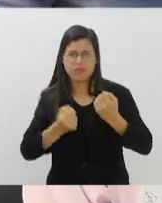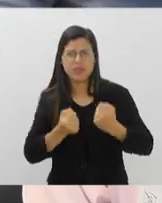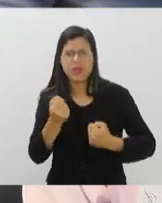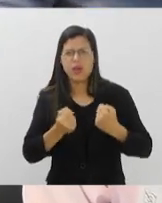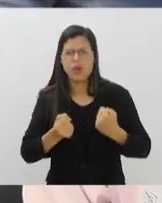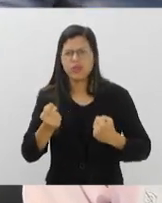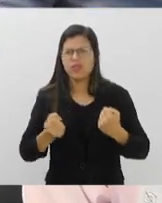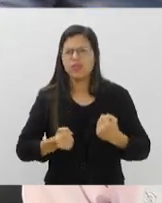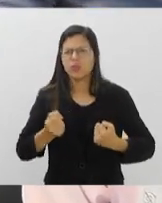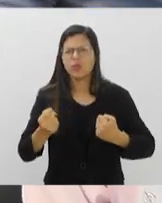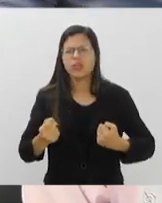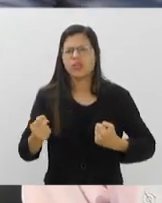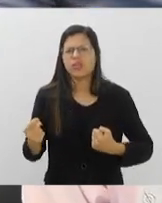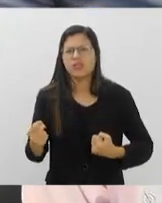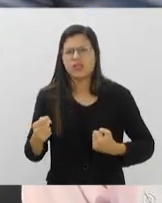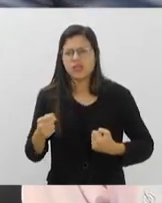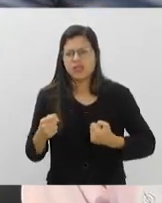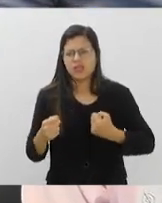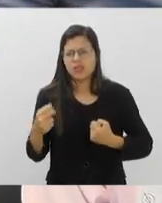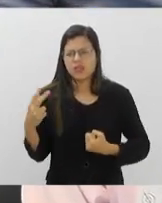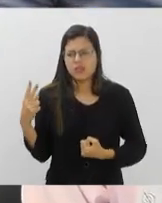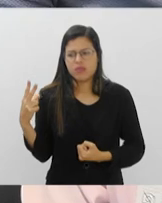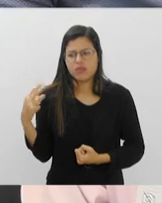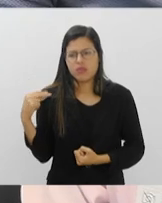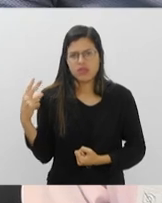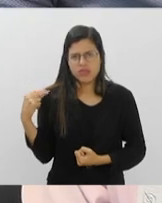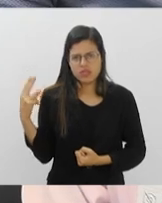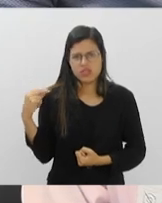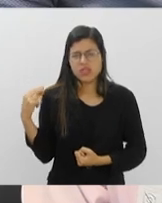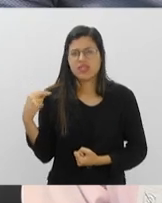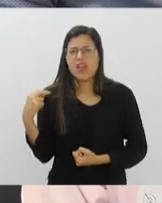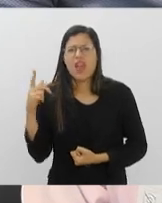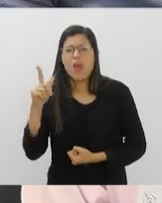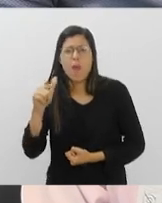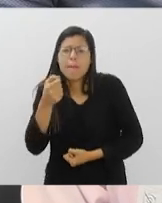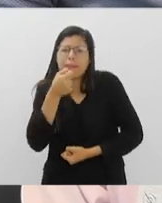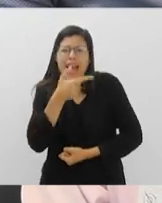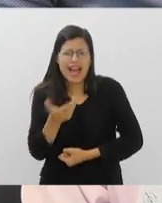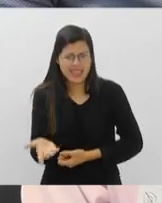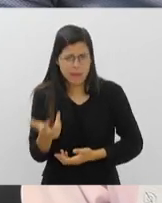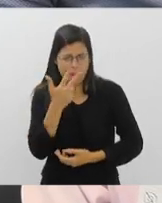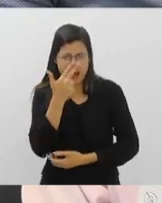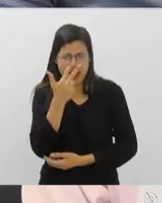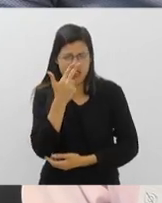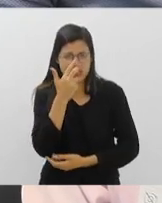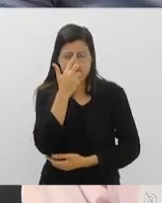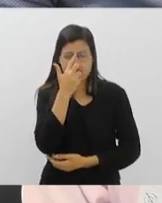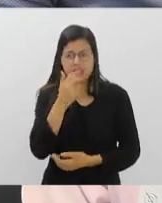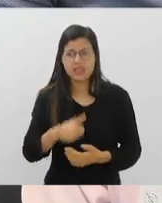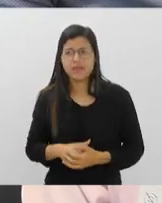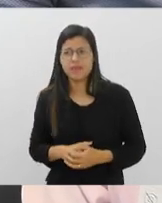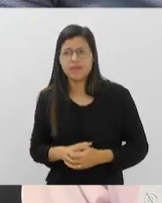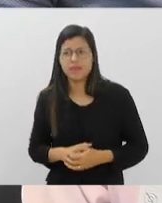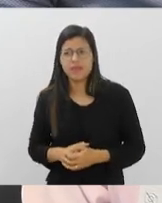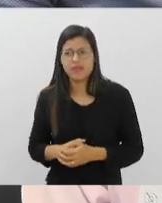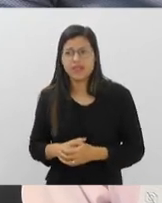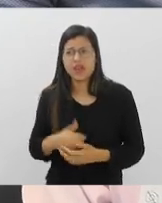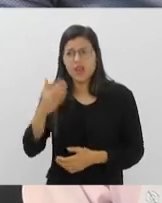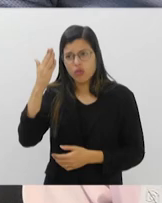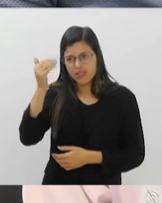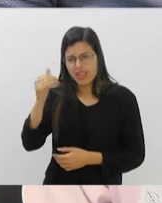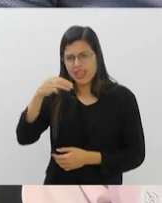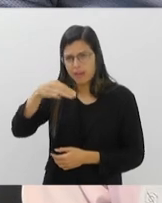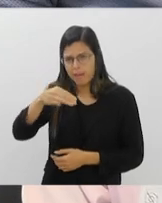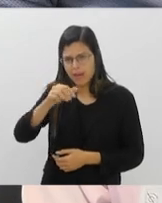seguinte é uma piada é uma piada eu sei que Babu